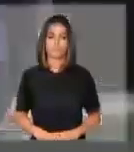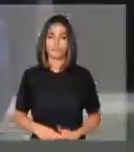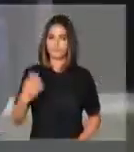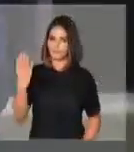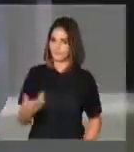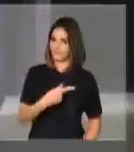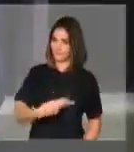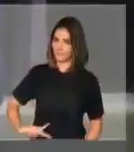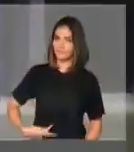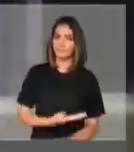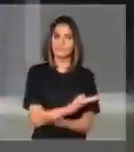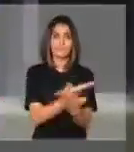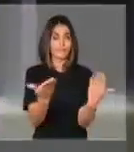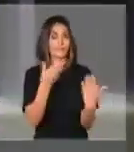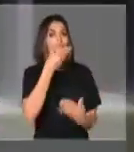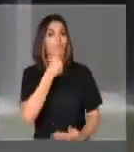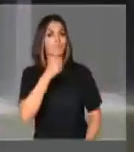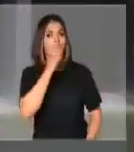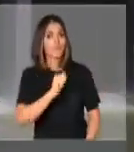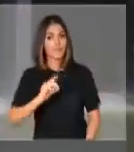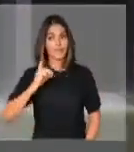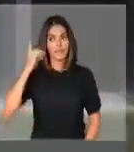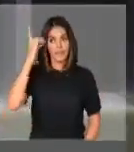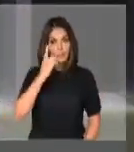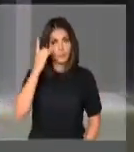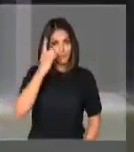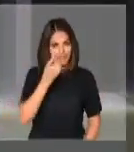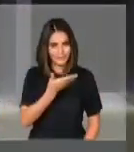Senhor presidente, senhores e senhoras deputadas,